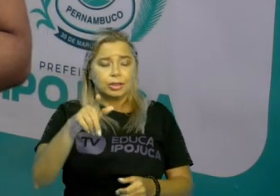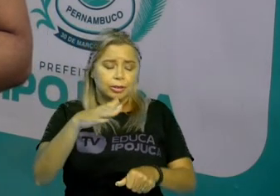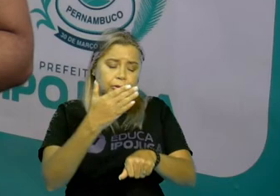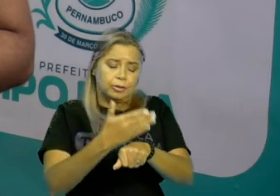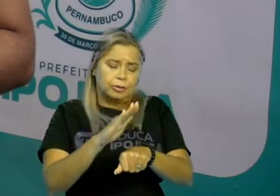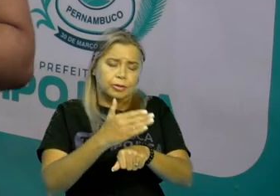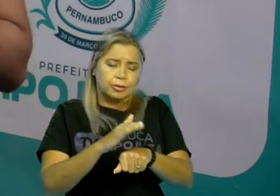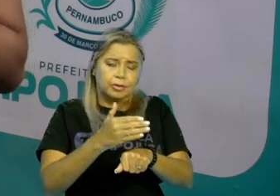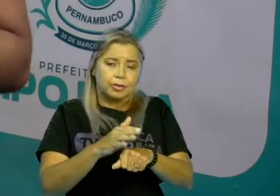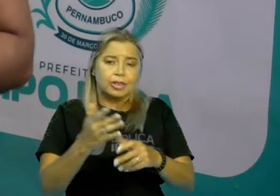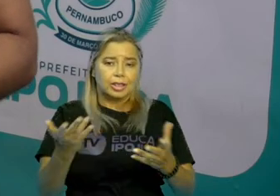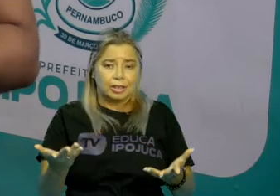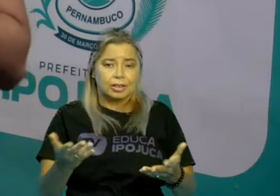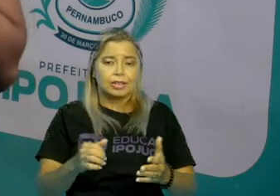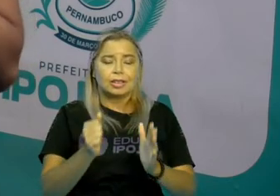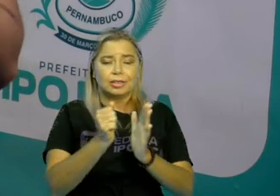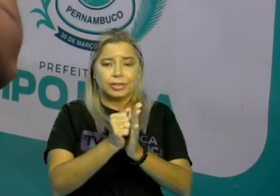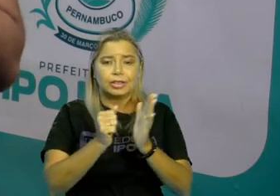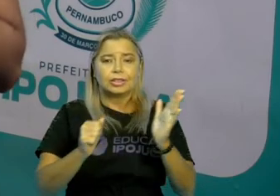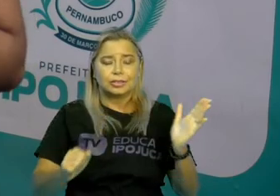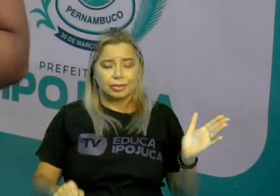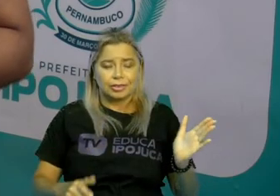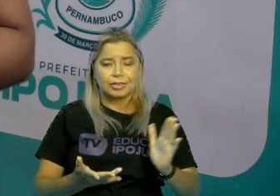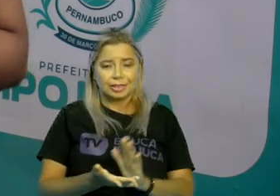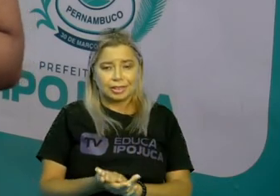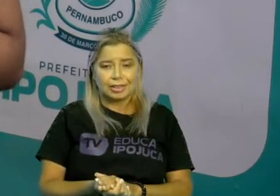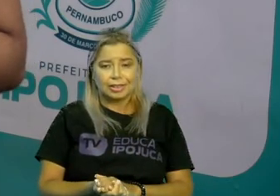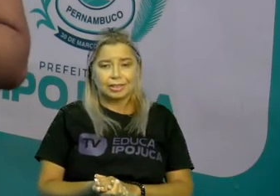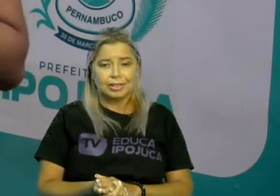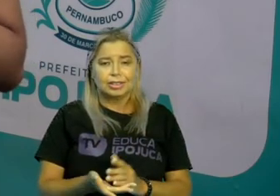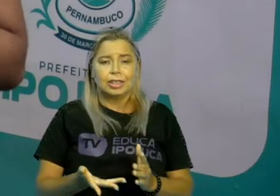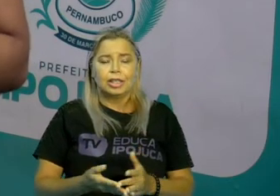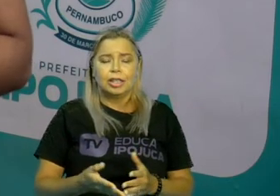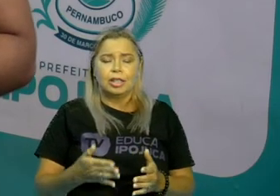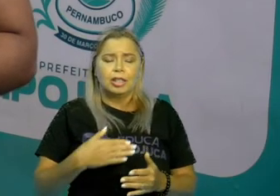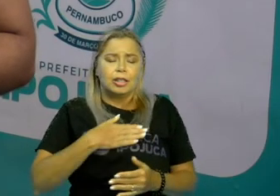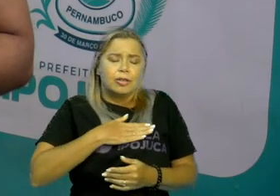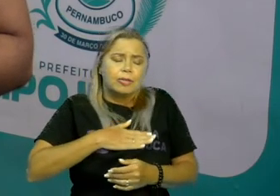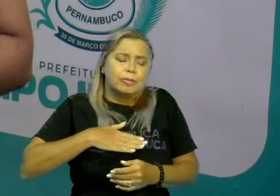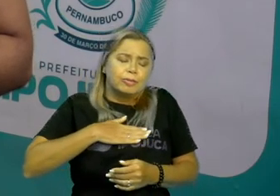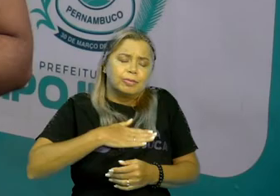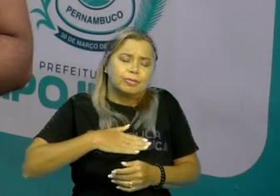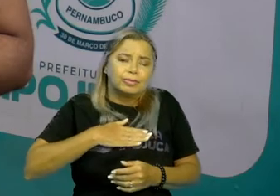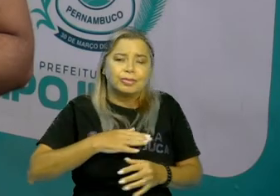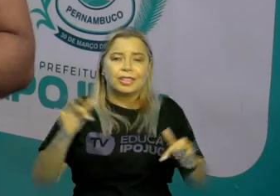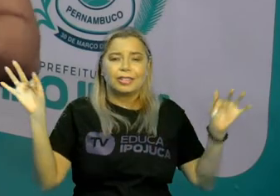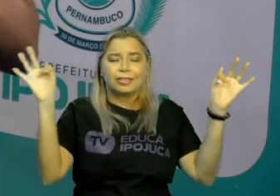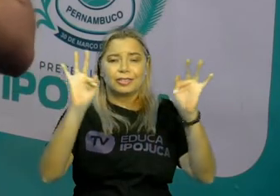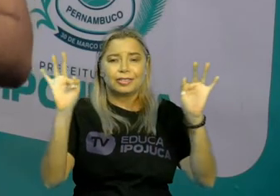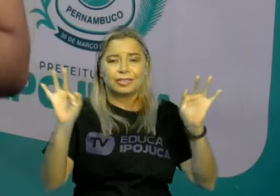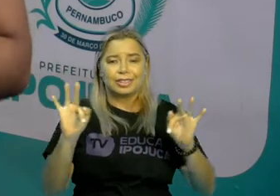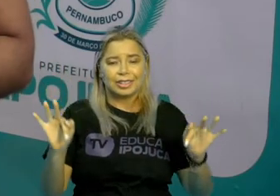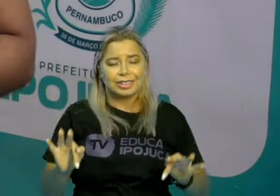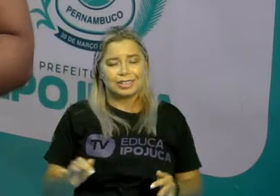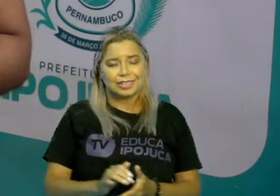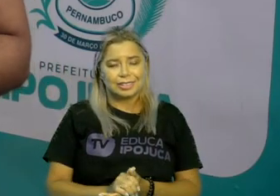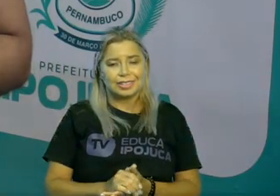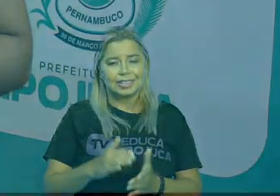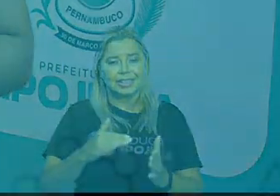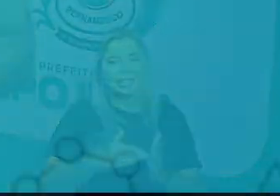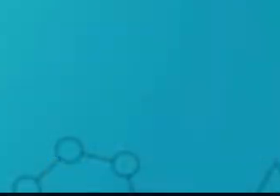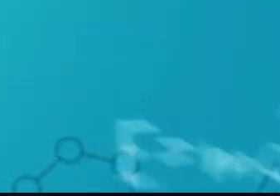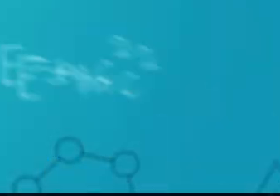seu desafio agradeço e fico feliz pela sua participação em nossa aula e até a